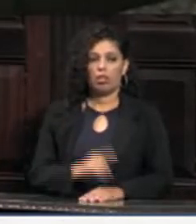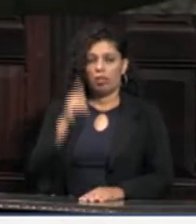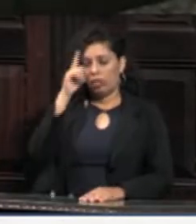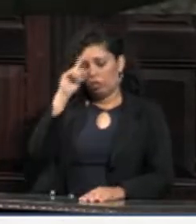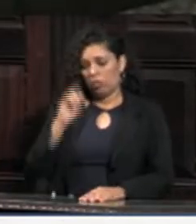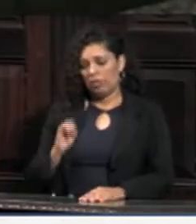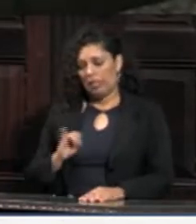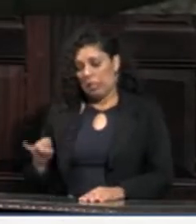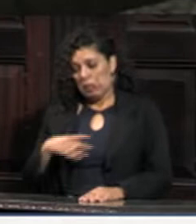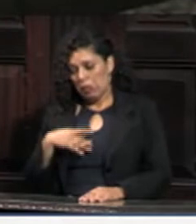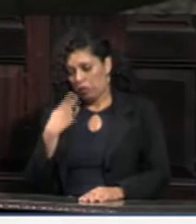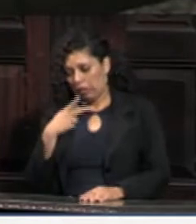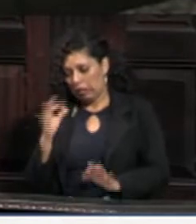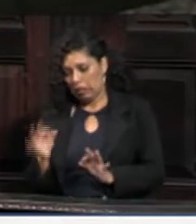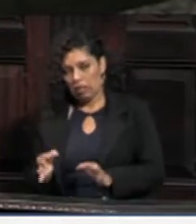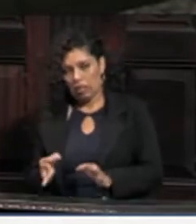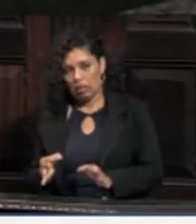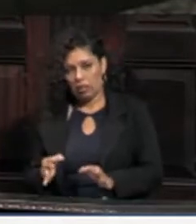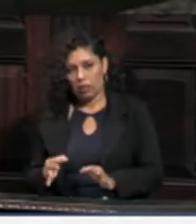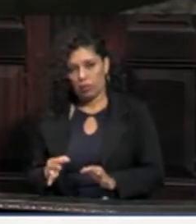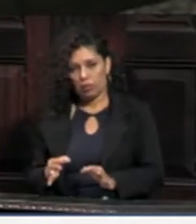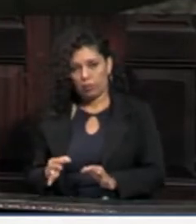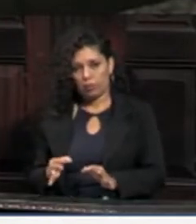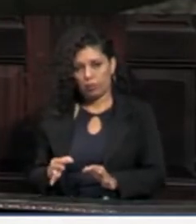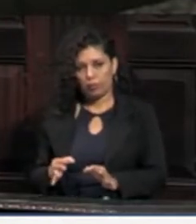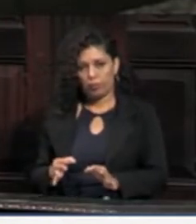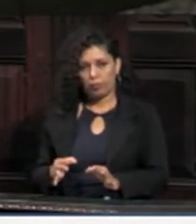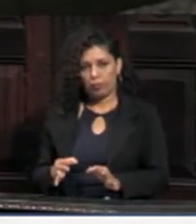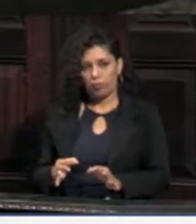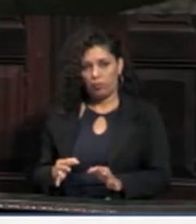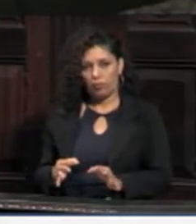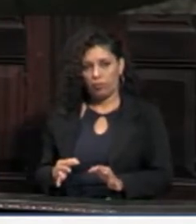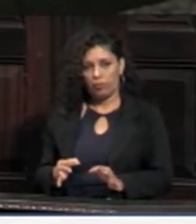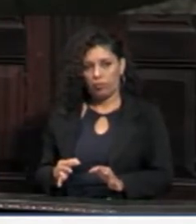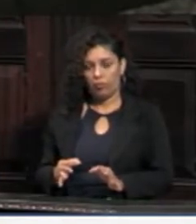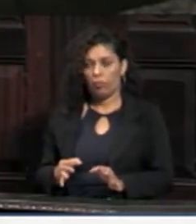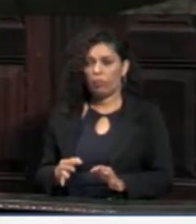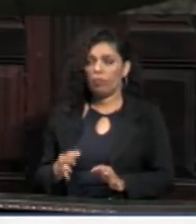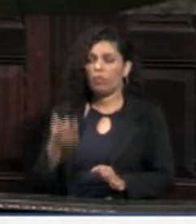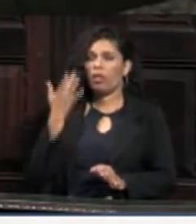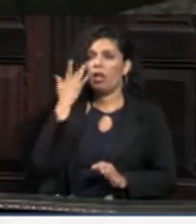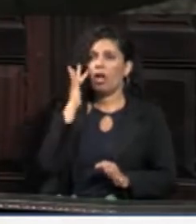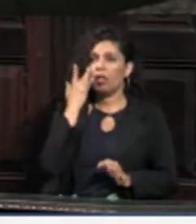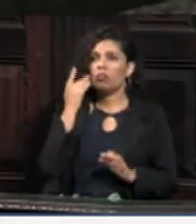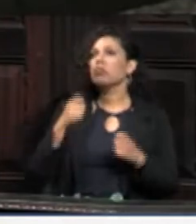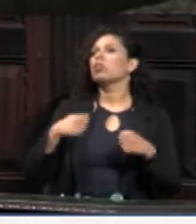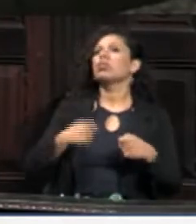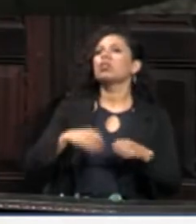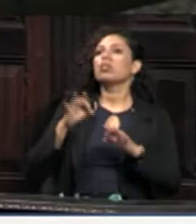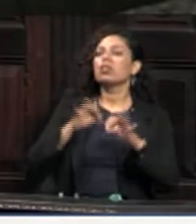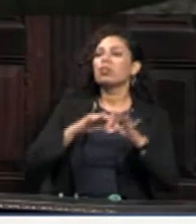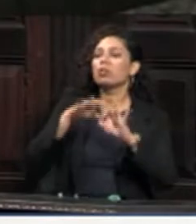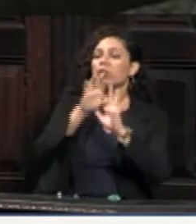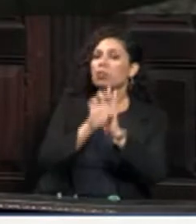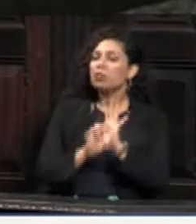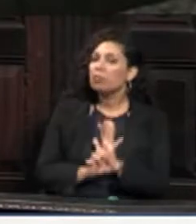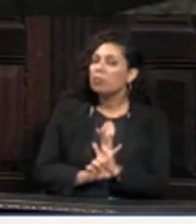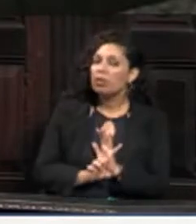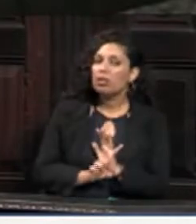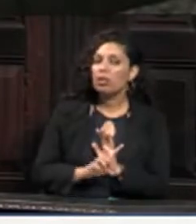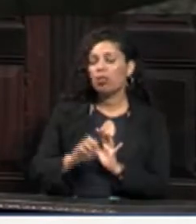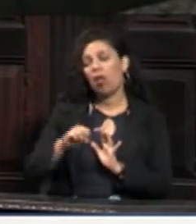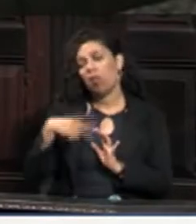Excelência, possa ser clareada com as suas emendas. Ou não. Pode ser também que eu não